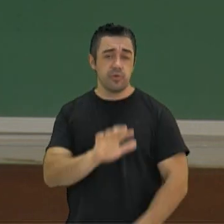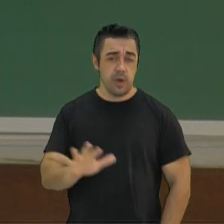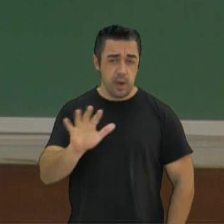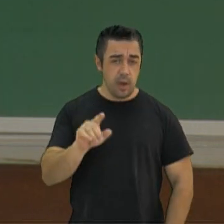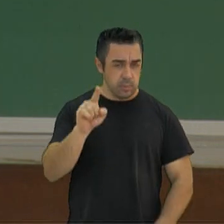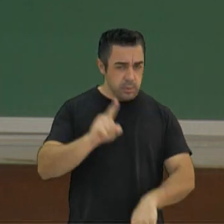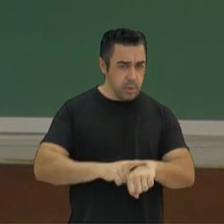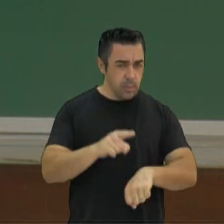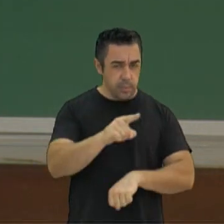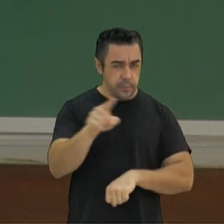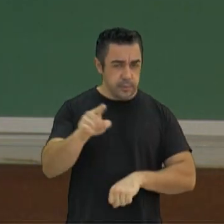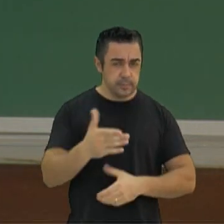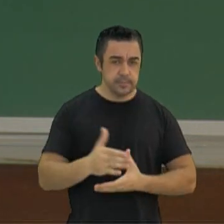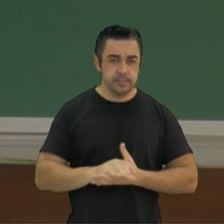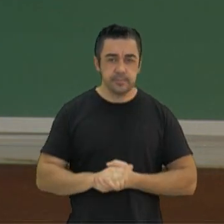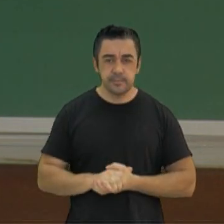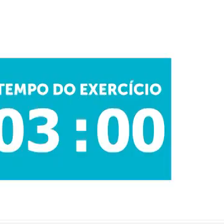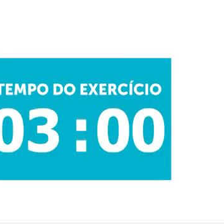deixar aí vocês fazendo, já volto.